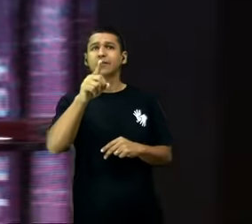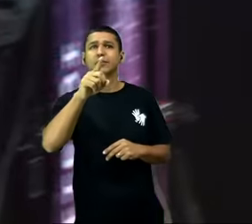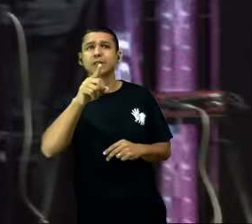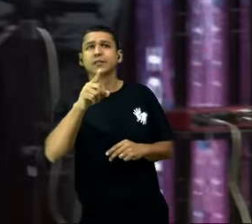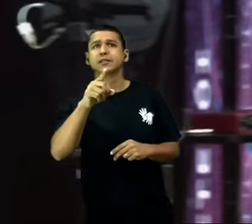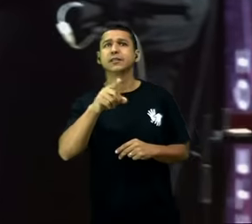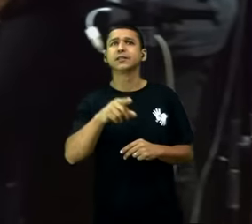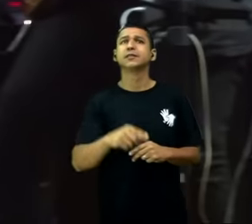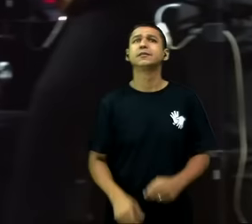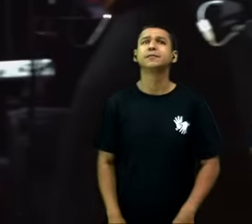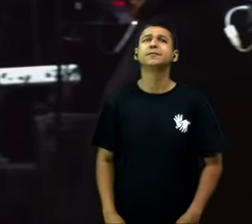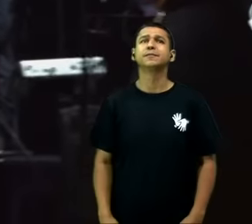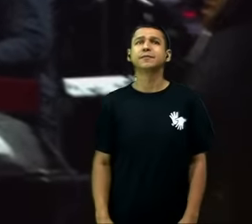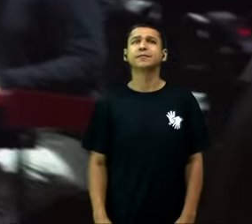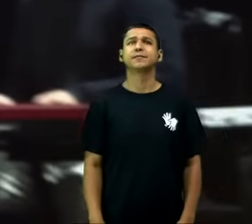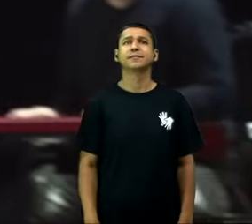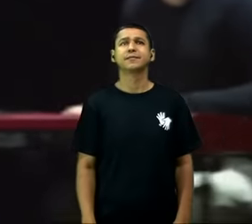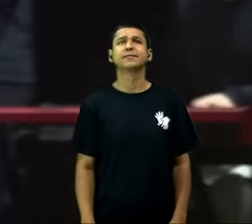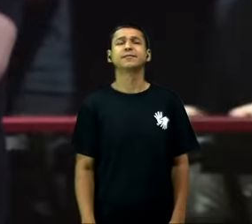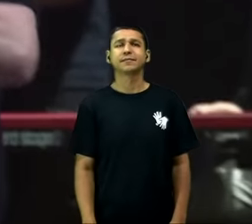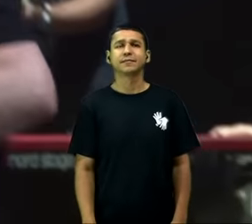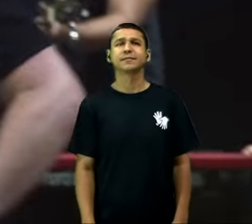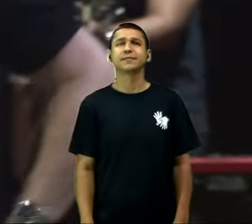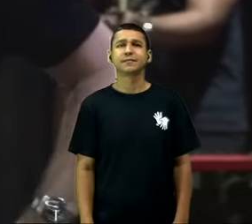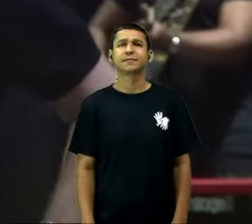Deus está guardando para você.